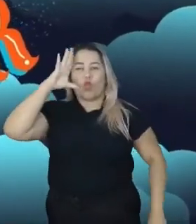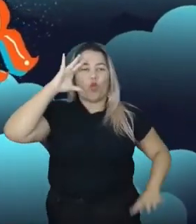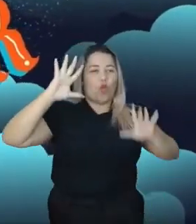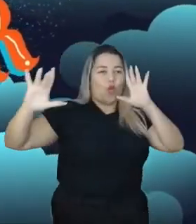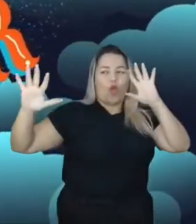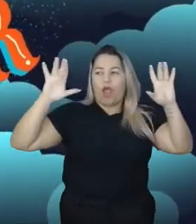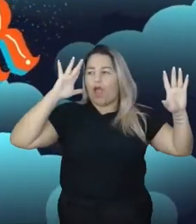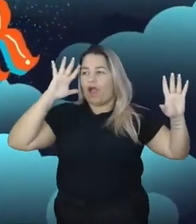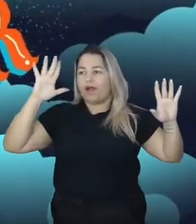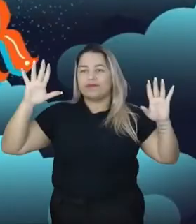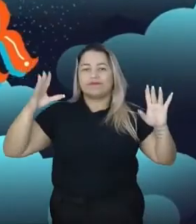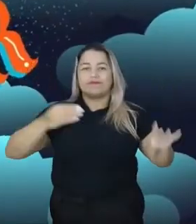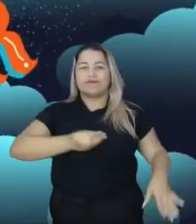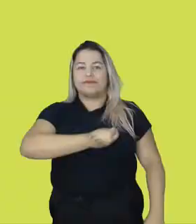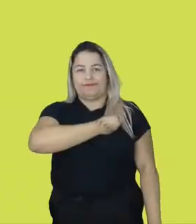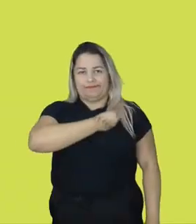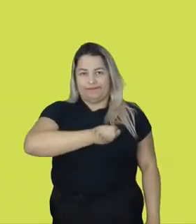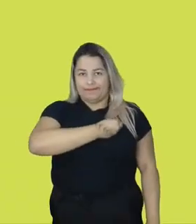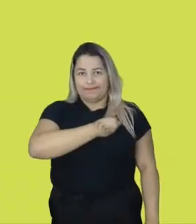viver.